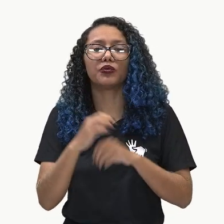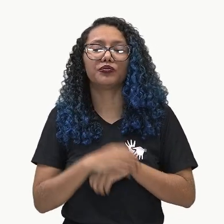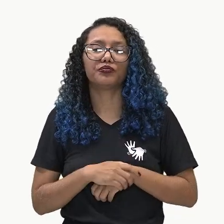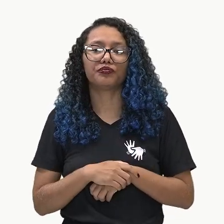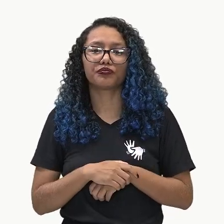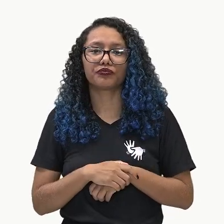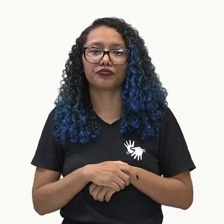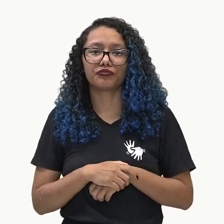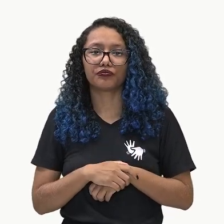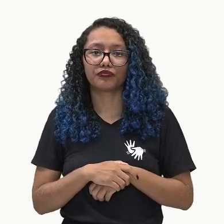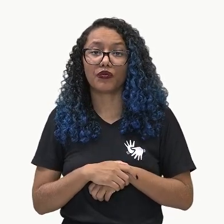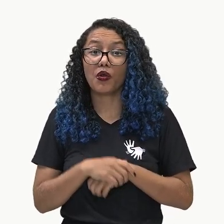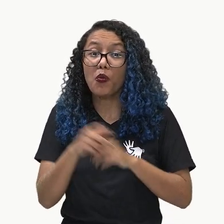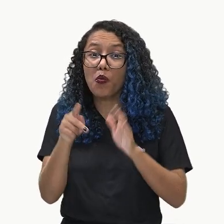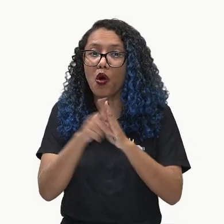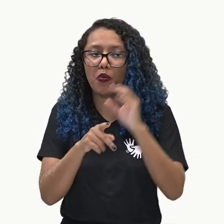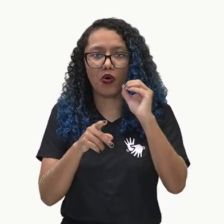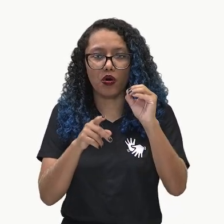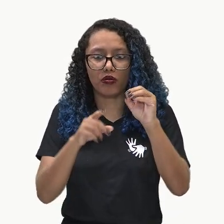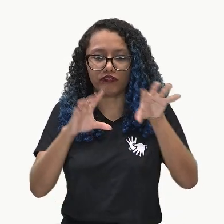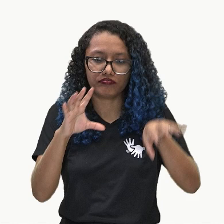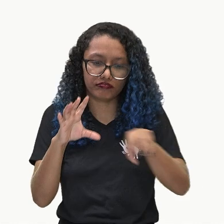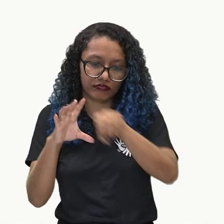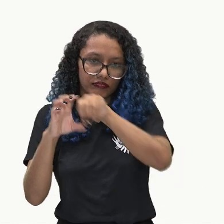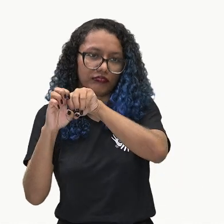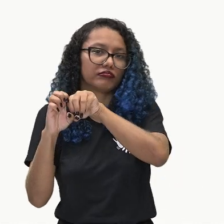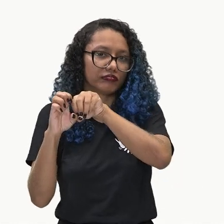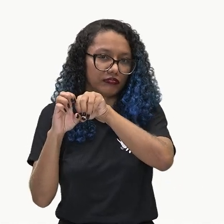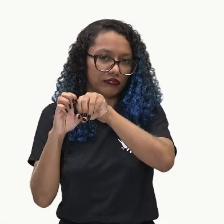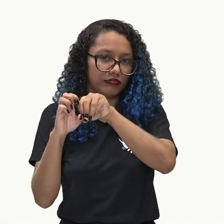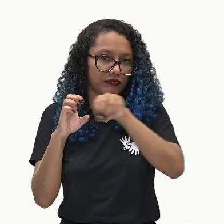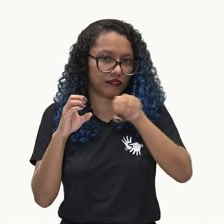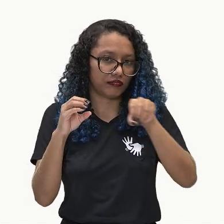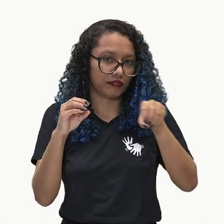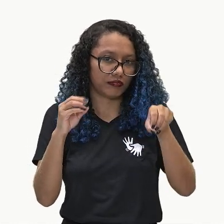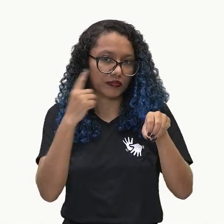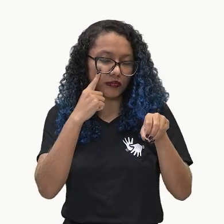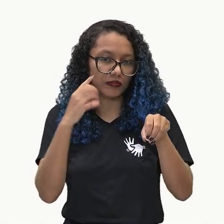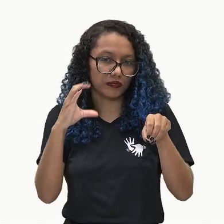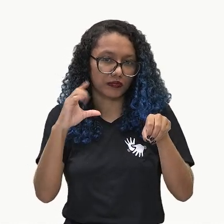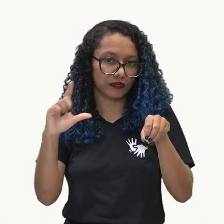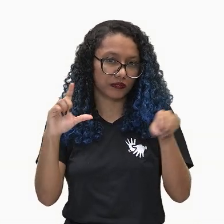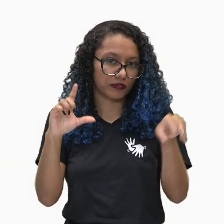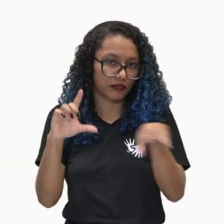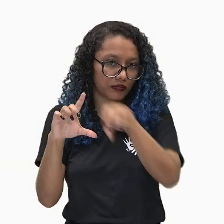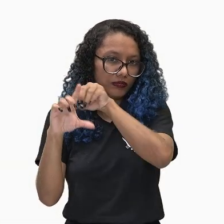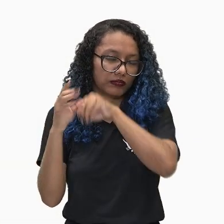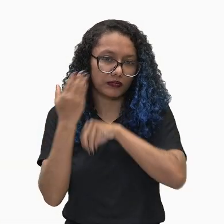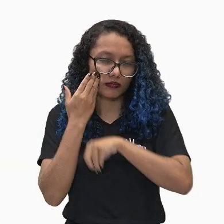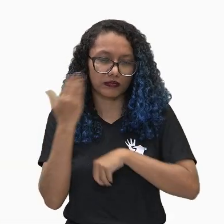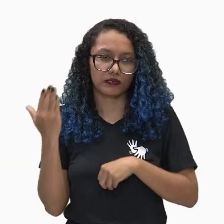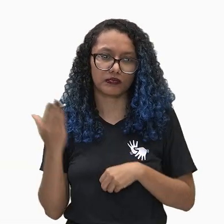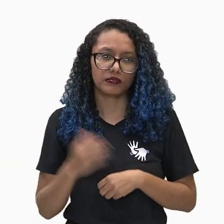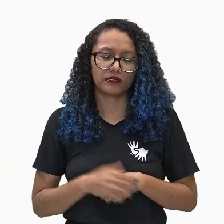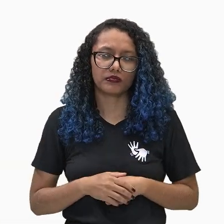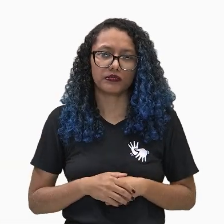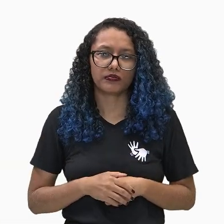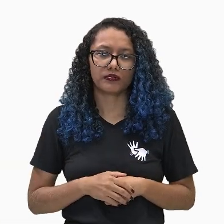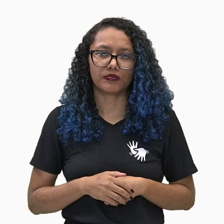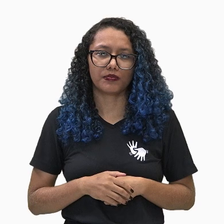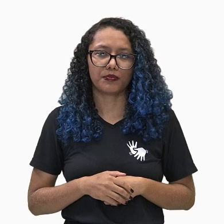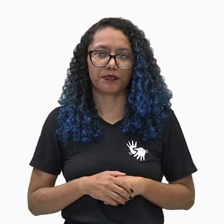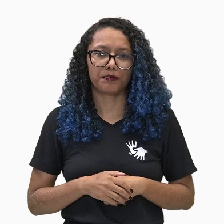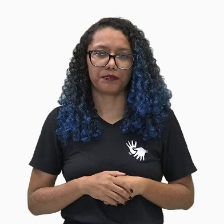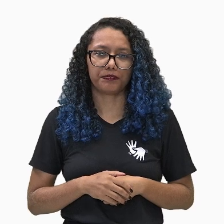do oxigênio para cá. Veja aí a animação como fica, para você ver. Então,